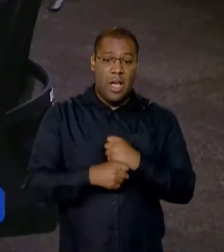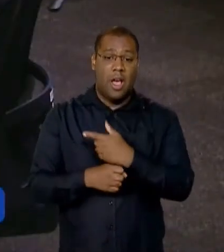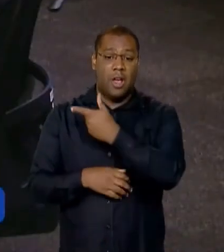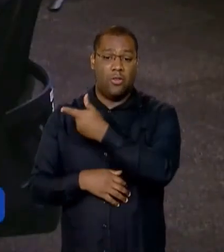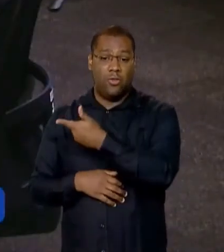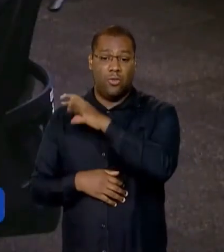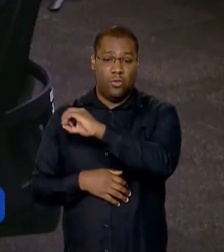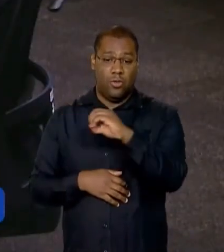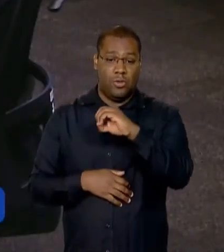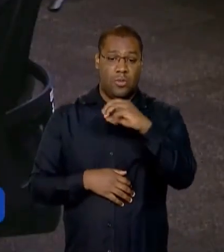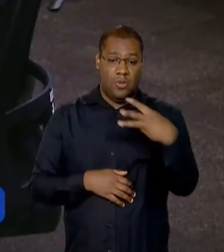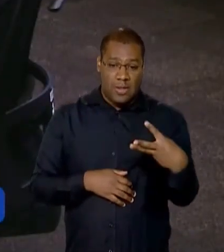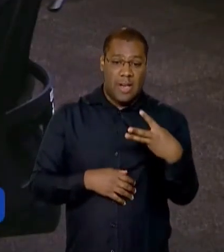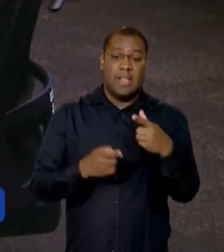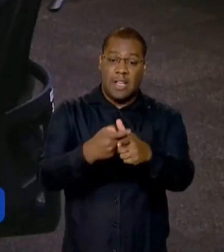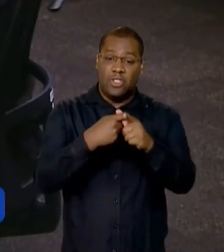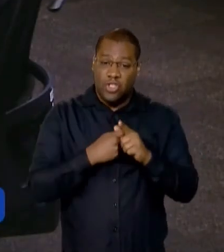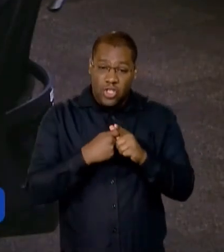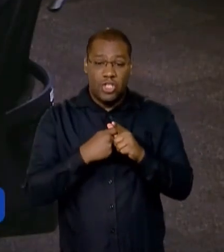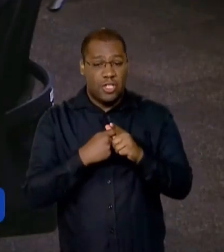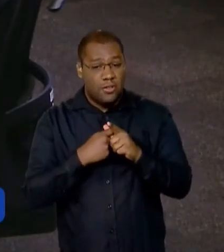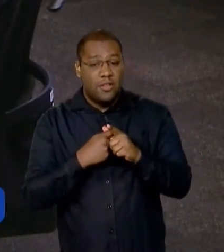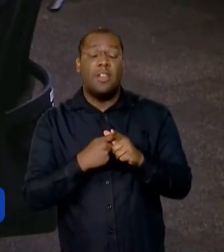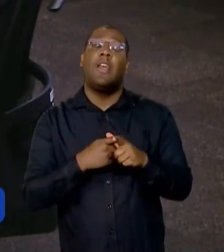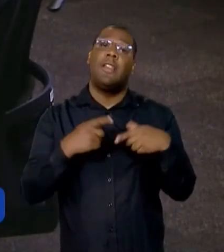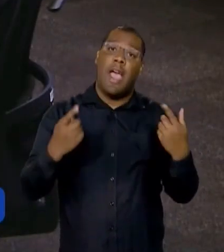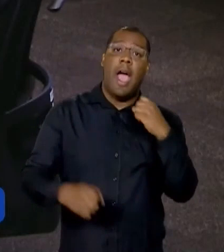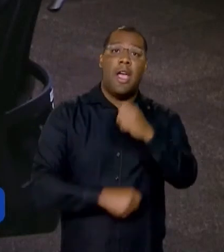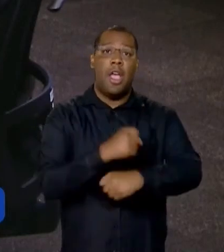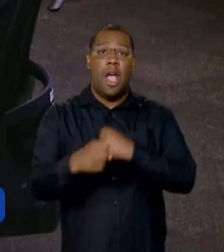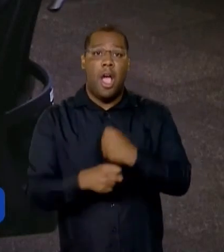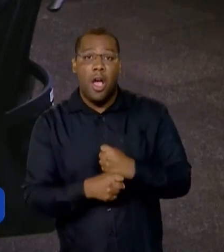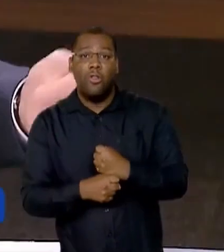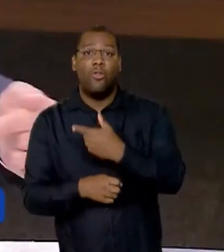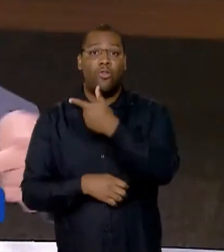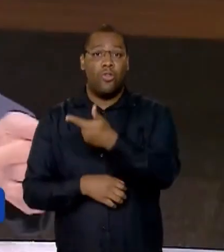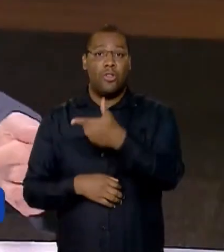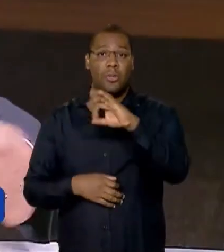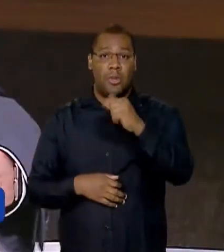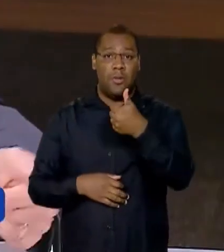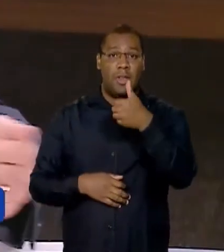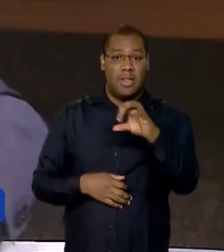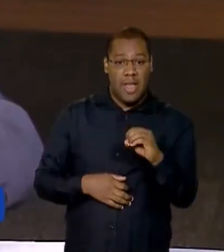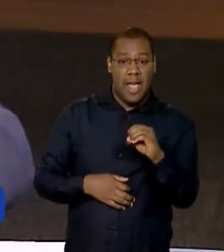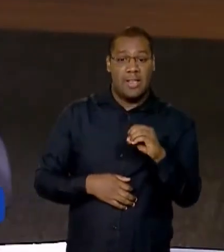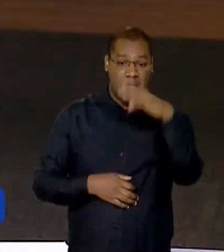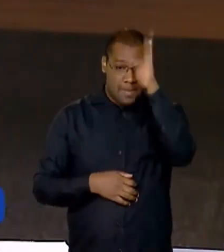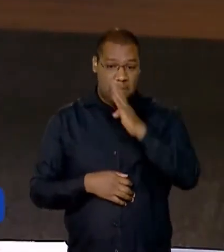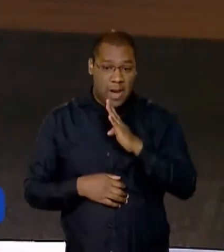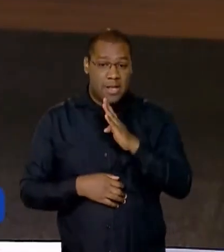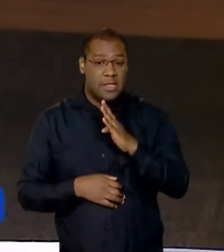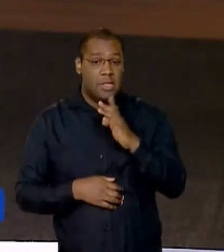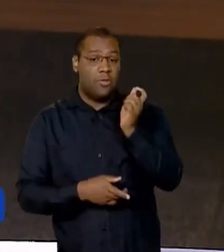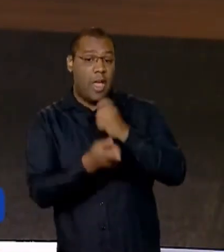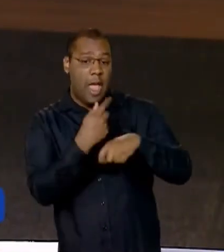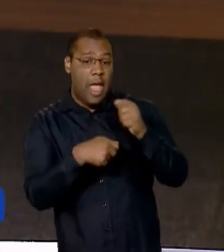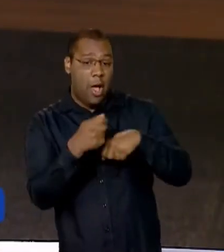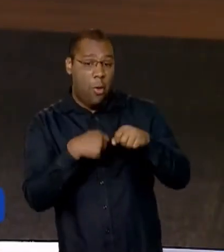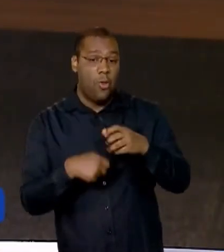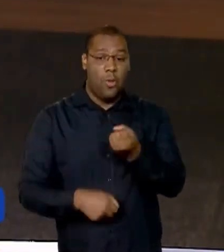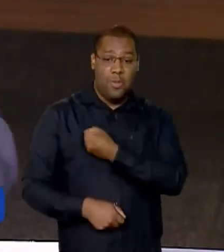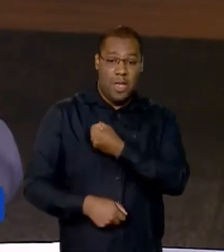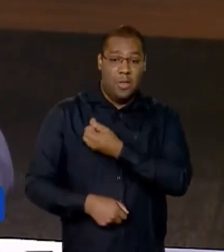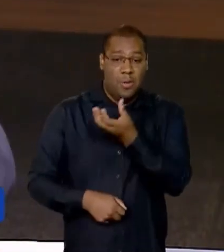sexta economia do mundo pegamos ele a 12ª se Deus quiser vamos devolvera para s ou se sexta economia do